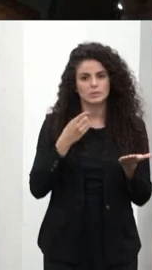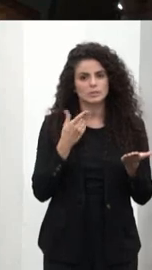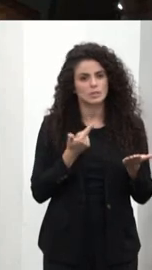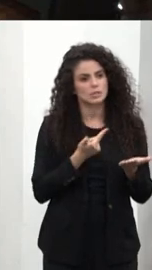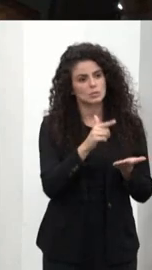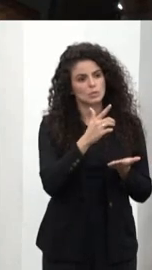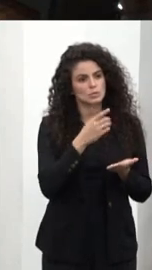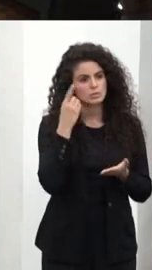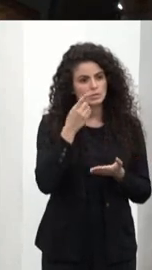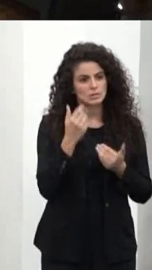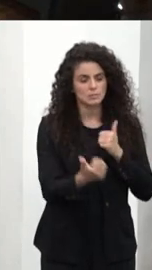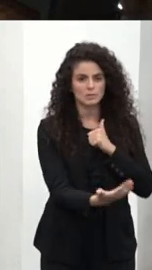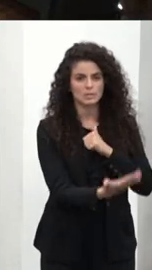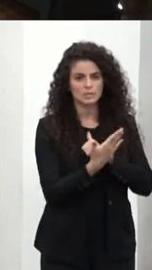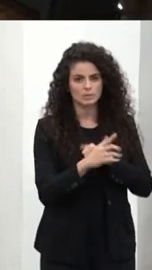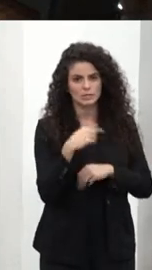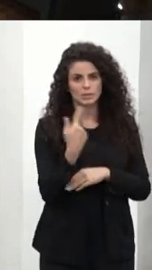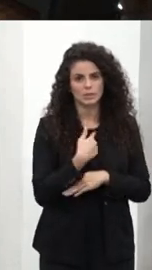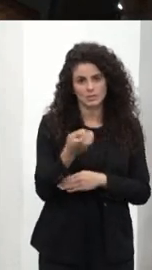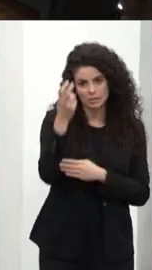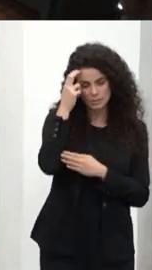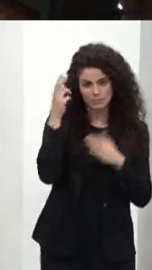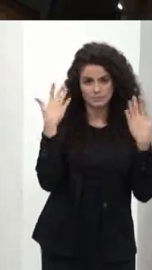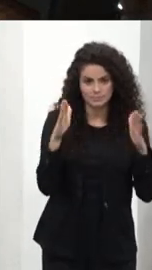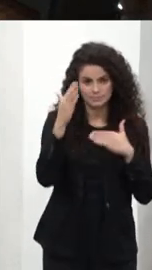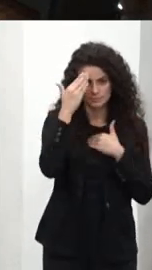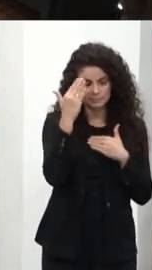deputados que sejam afins da cultura aí obrigado